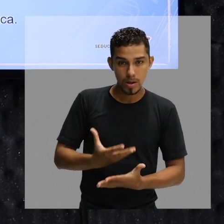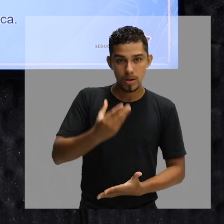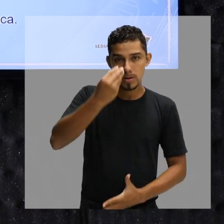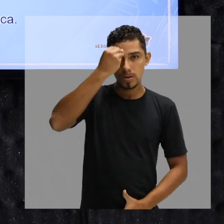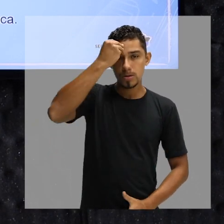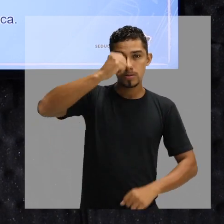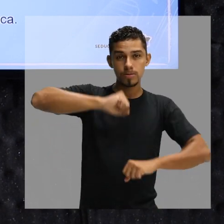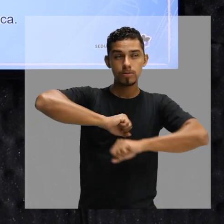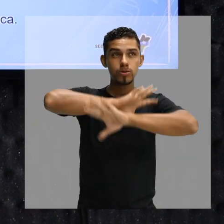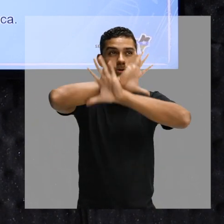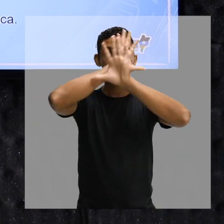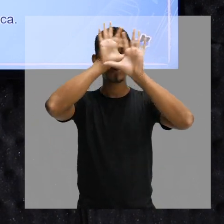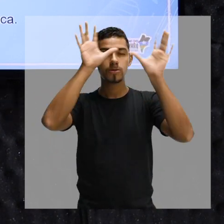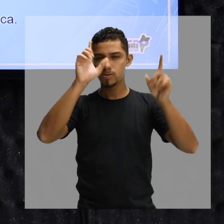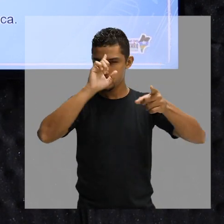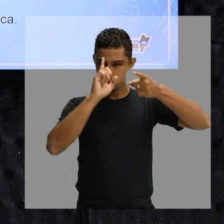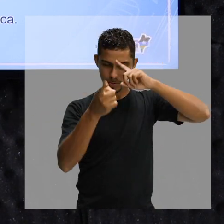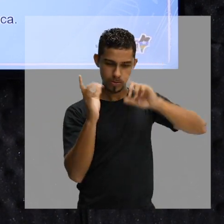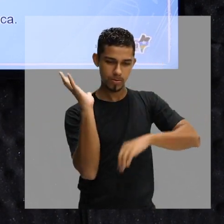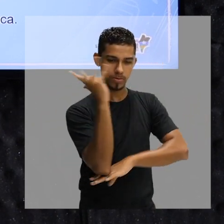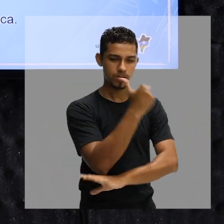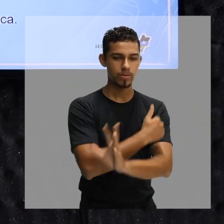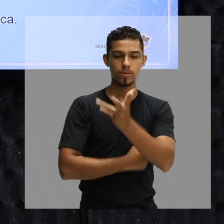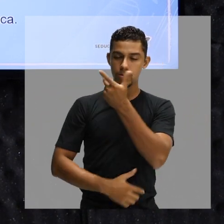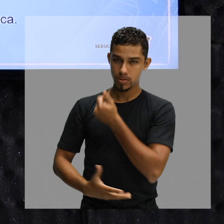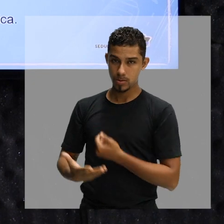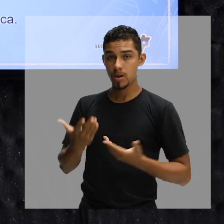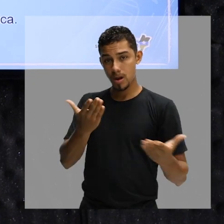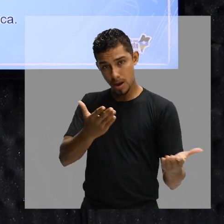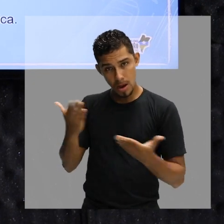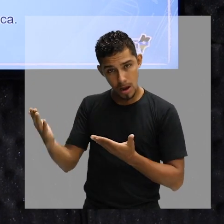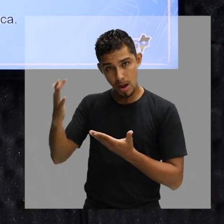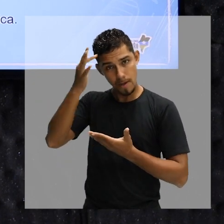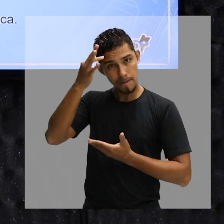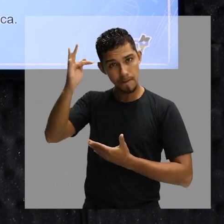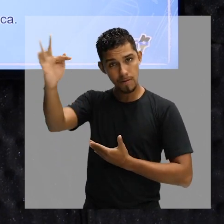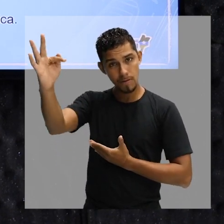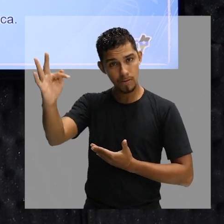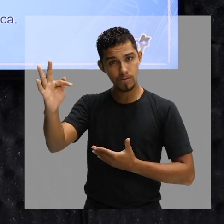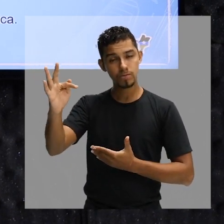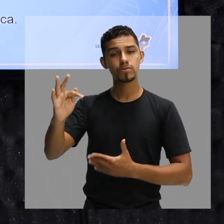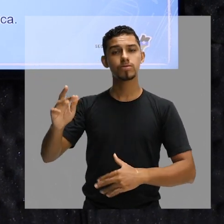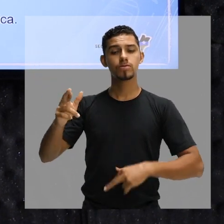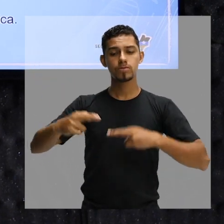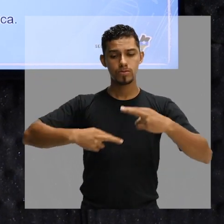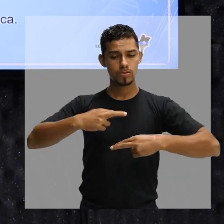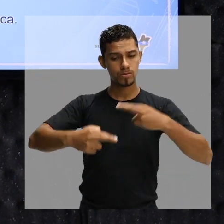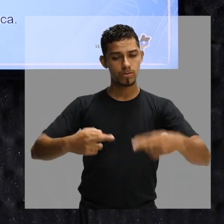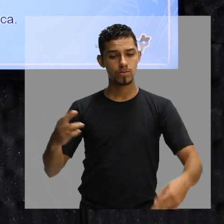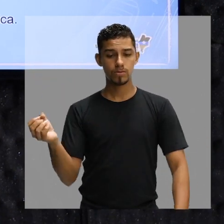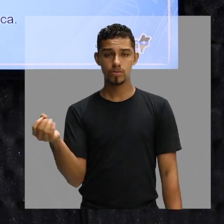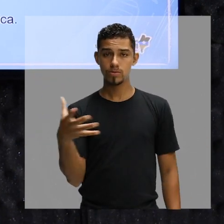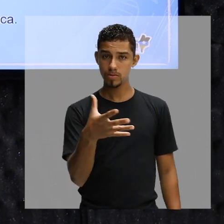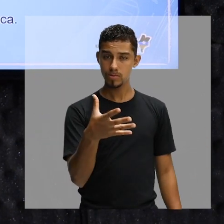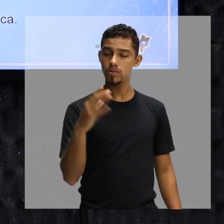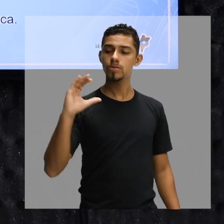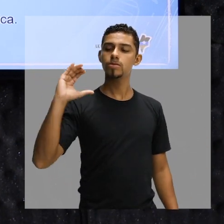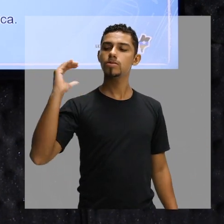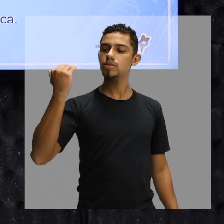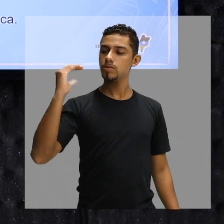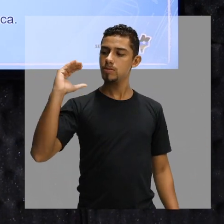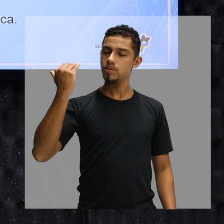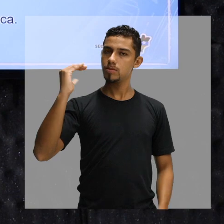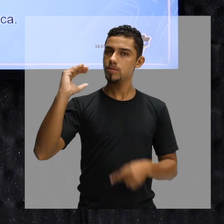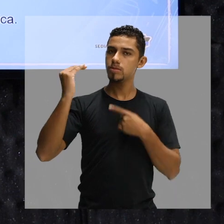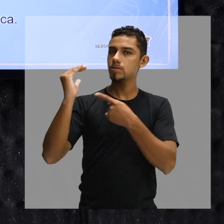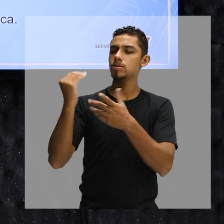tema recorrente aos nossos queridos colegas do Renascimento. Esse aqui, como Renascimento científico, vai lidar